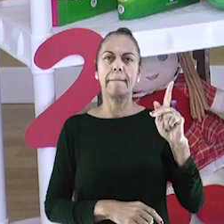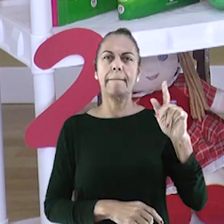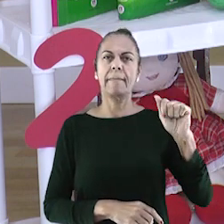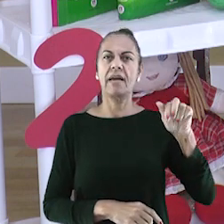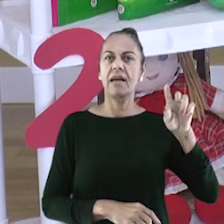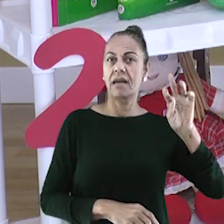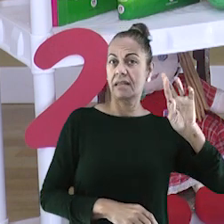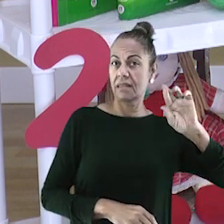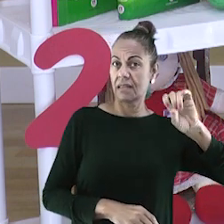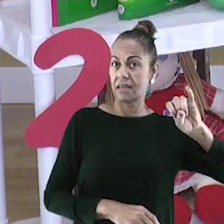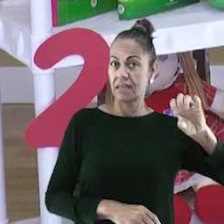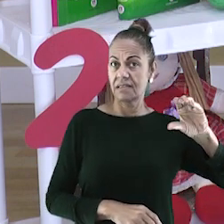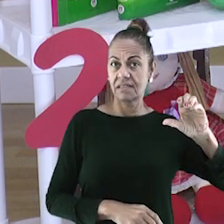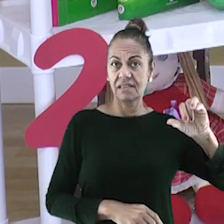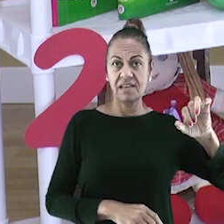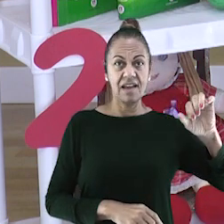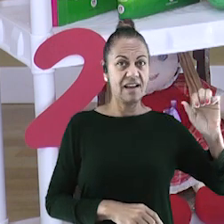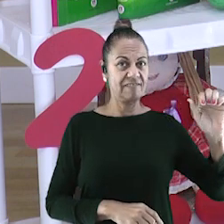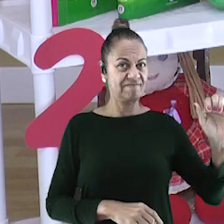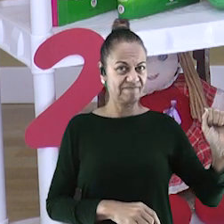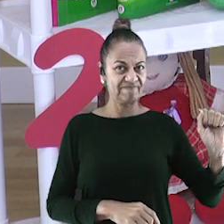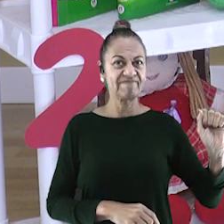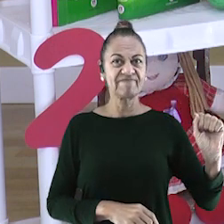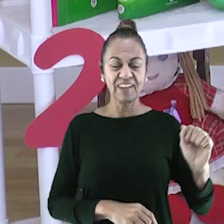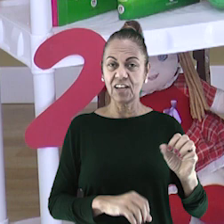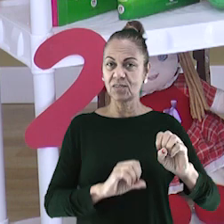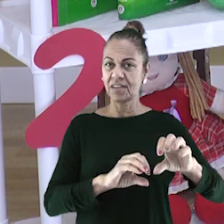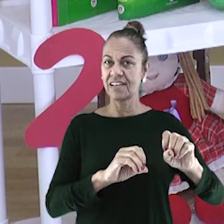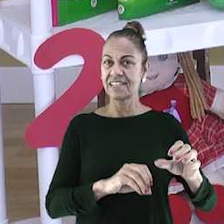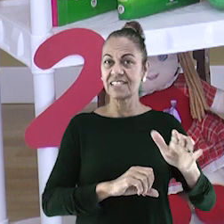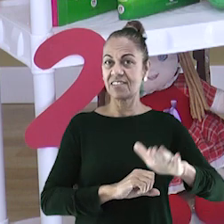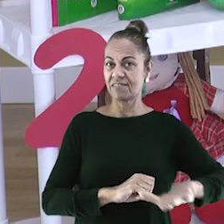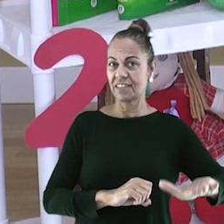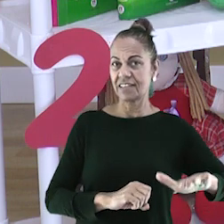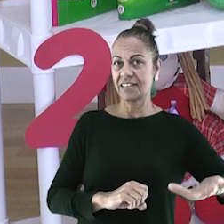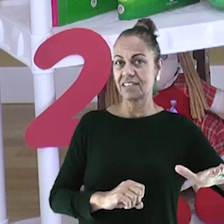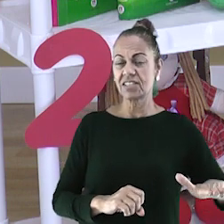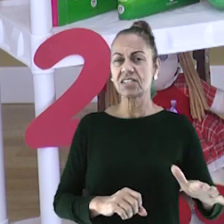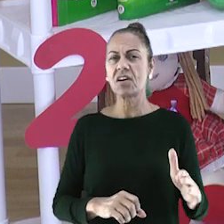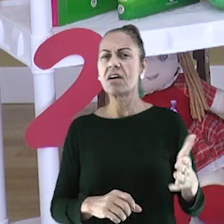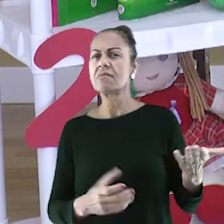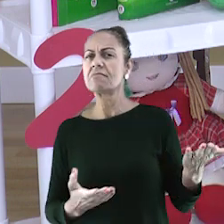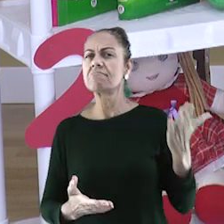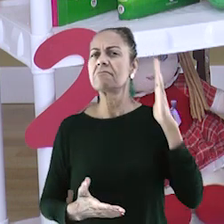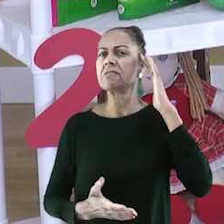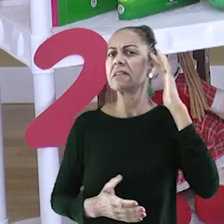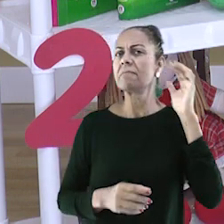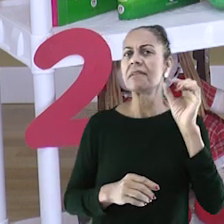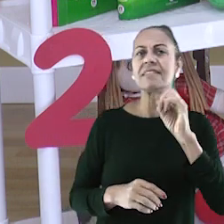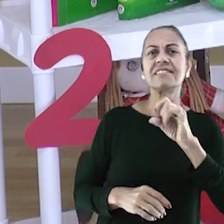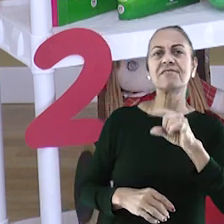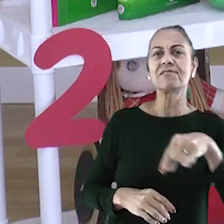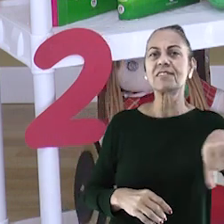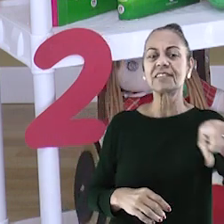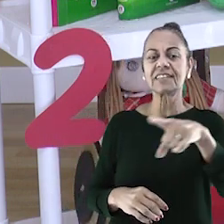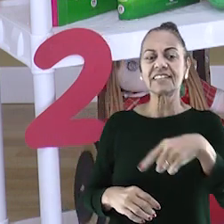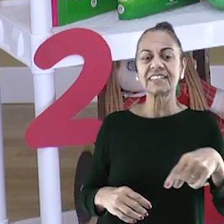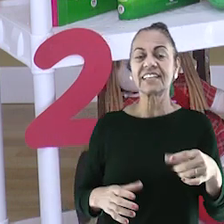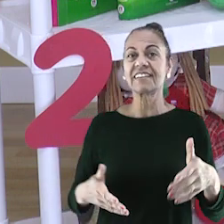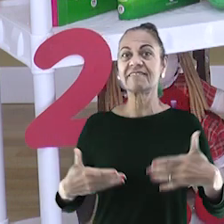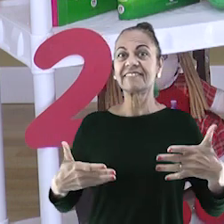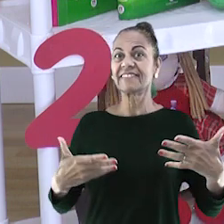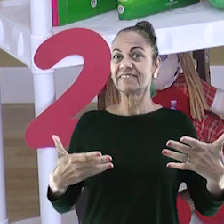eu quero saber se vocês já estão curiosos para saber o que teremos hoje, porque, como sempre, eu estou muito curiosa. E